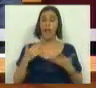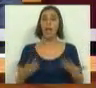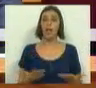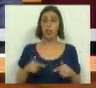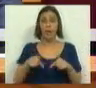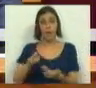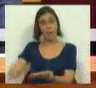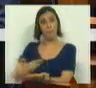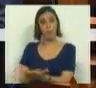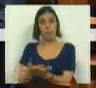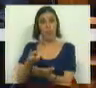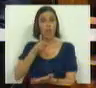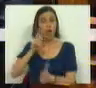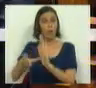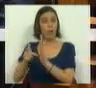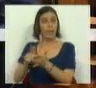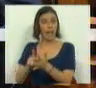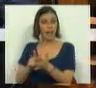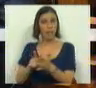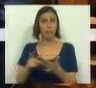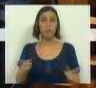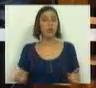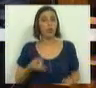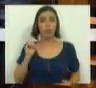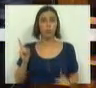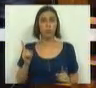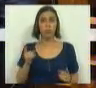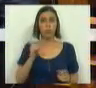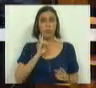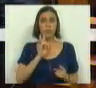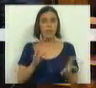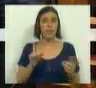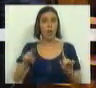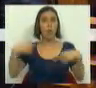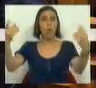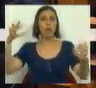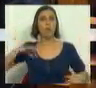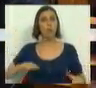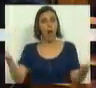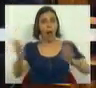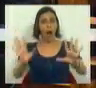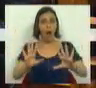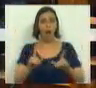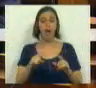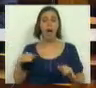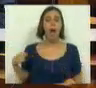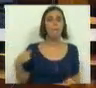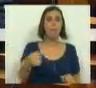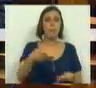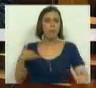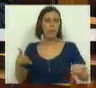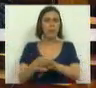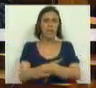que é proposta para o diretor técnico, deixa de ser imprescindível para os outros profissionais que lidam